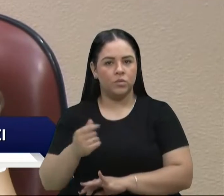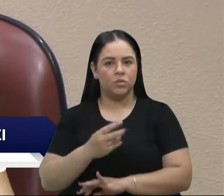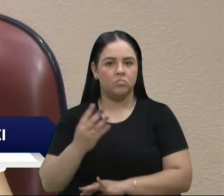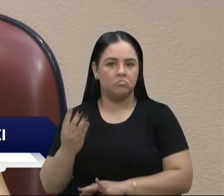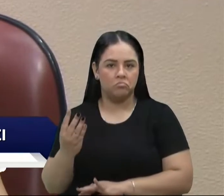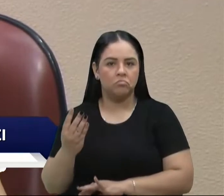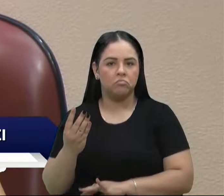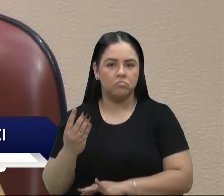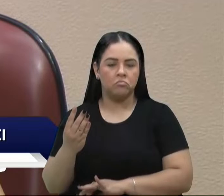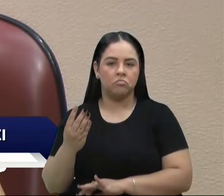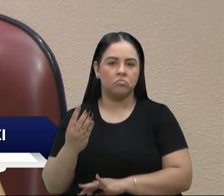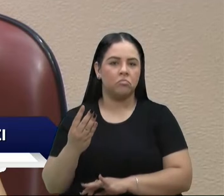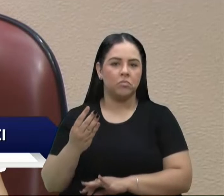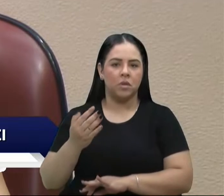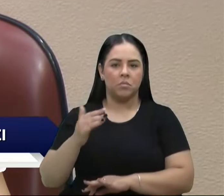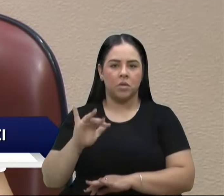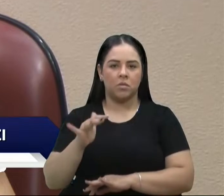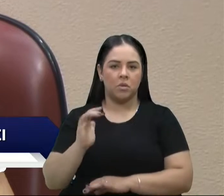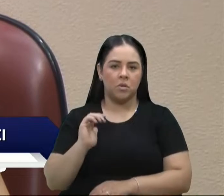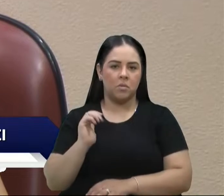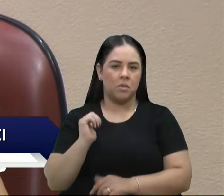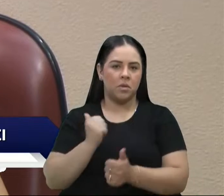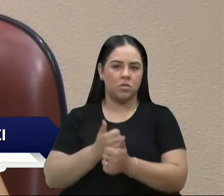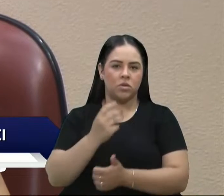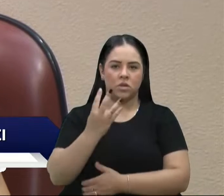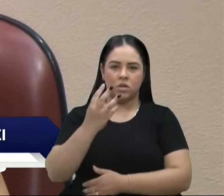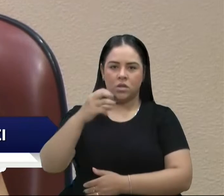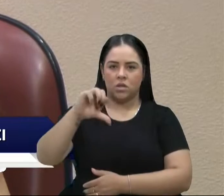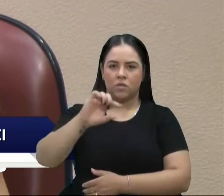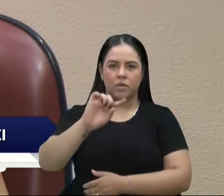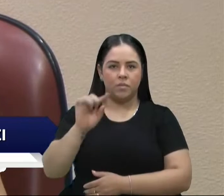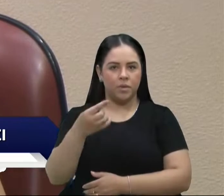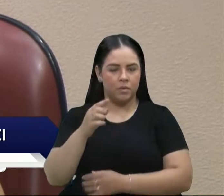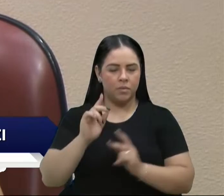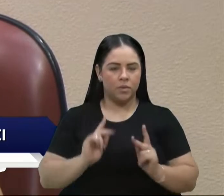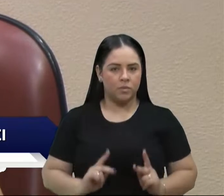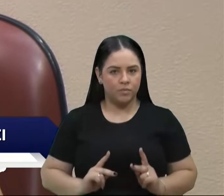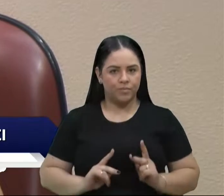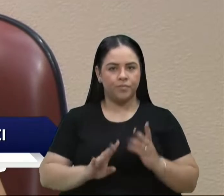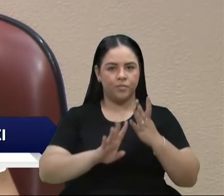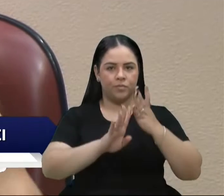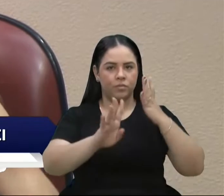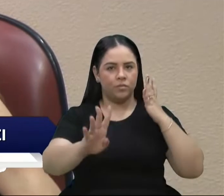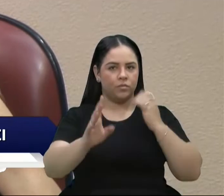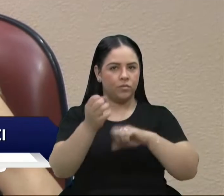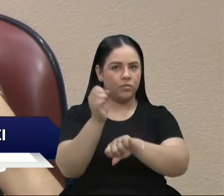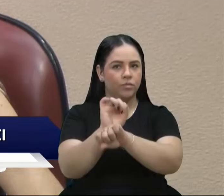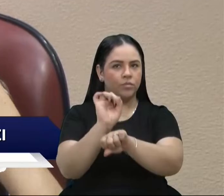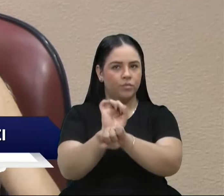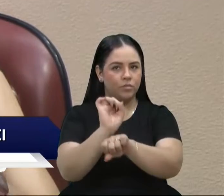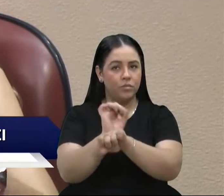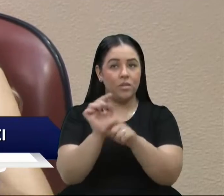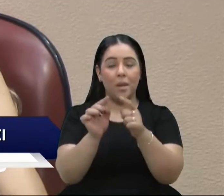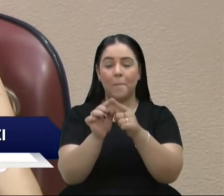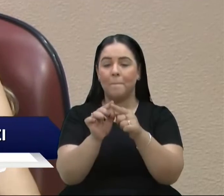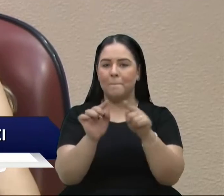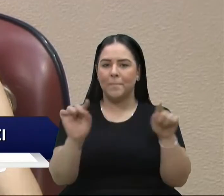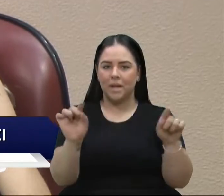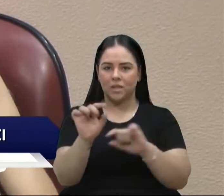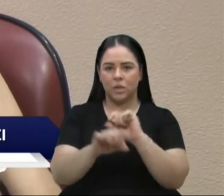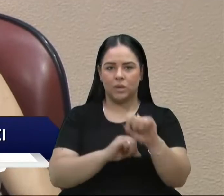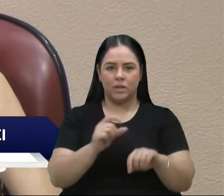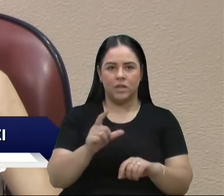quantitativo aproximado de 39 mil pessoas em fila de espera, porém, a oferta